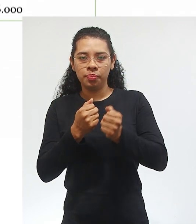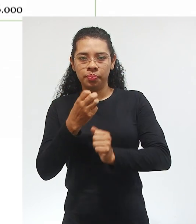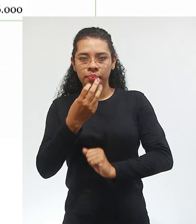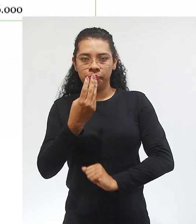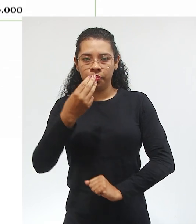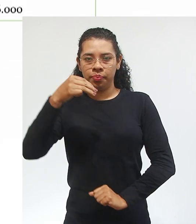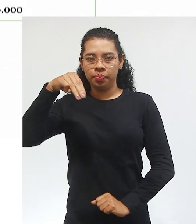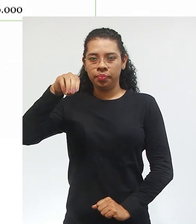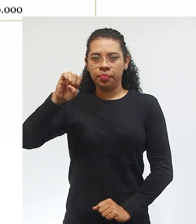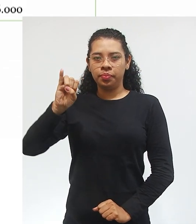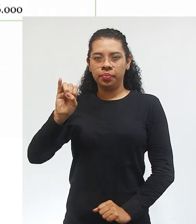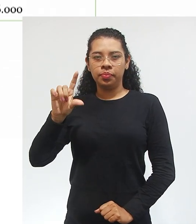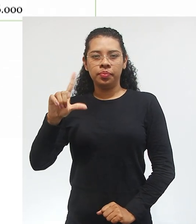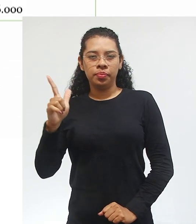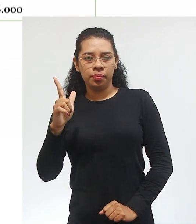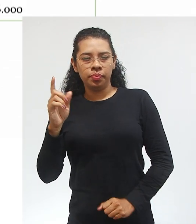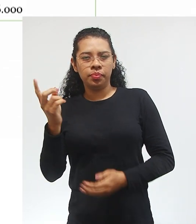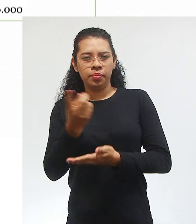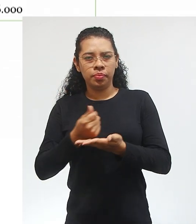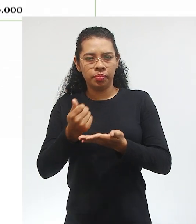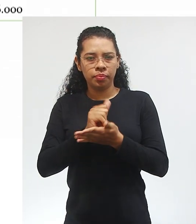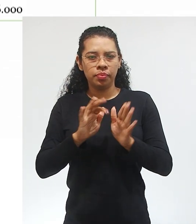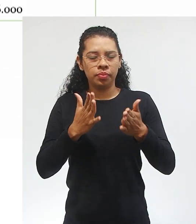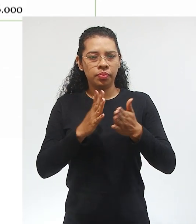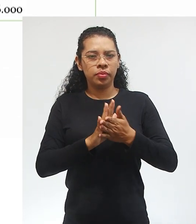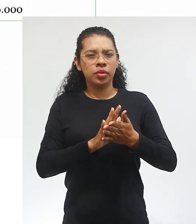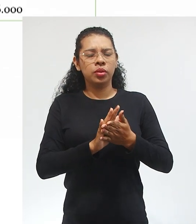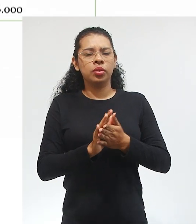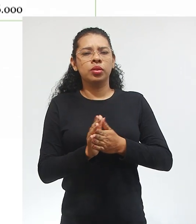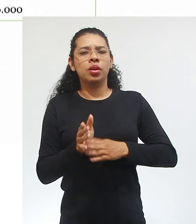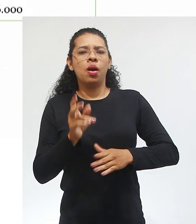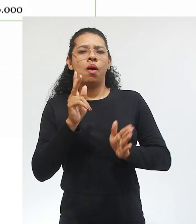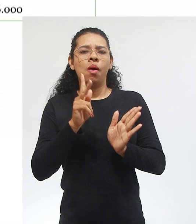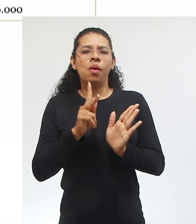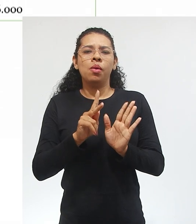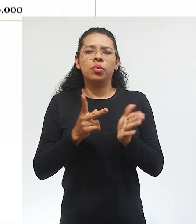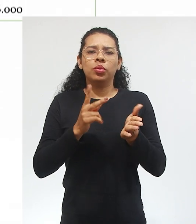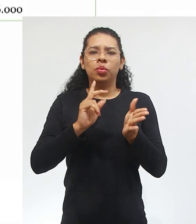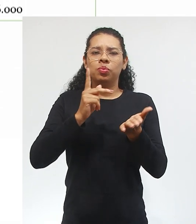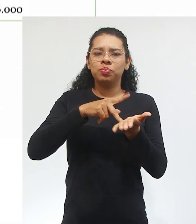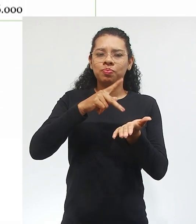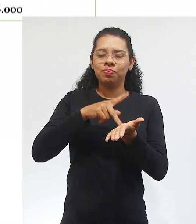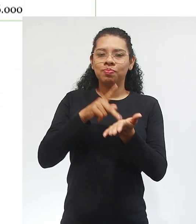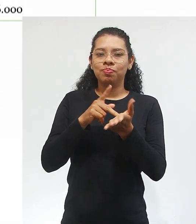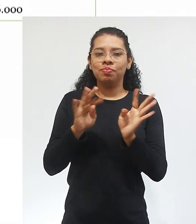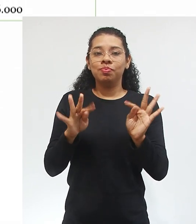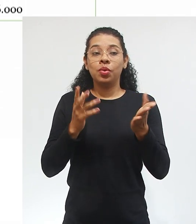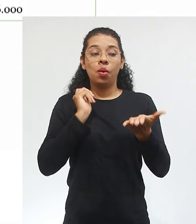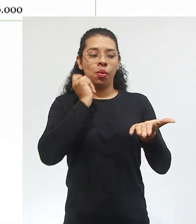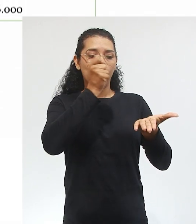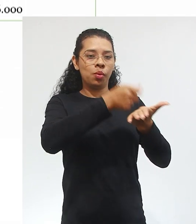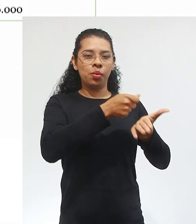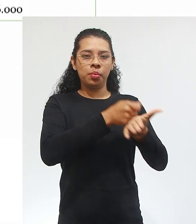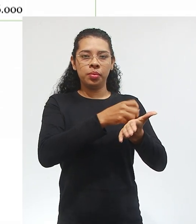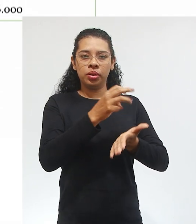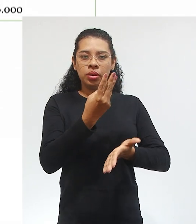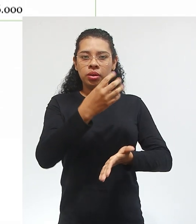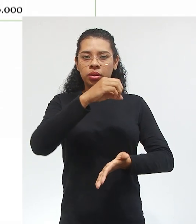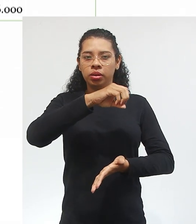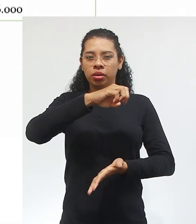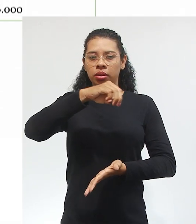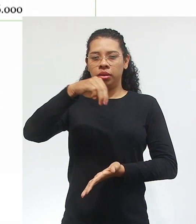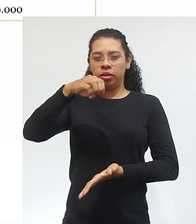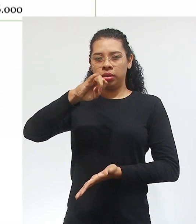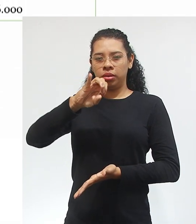seja, aquela mercadoria que ela foi vendida lá 6.000, na verdade, quando eu comprei, ela custou para mim 3.000, é